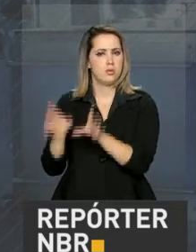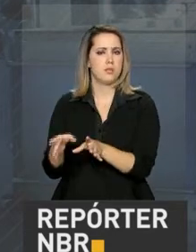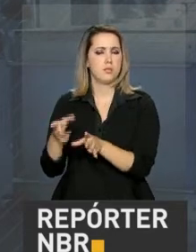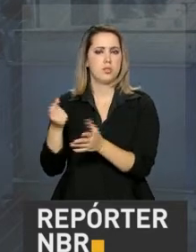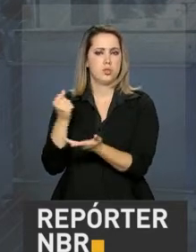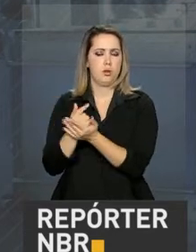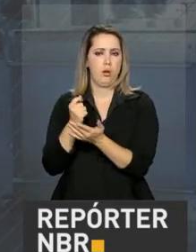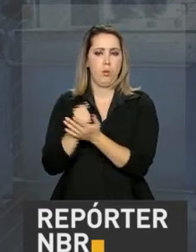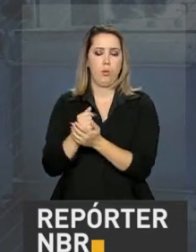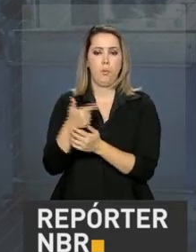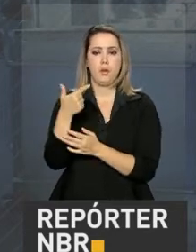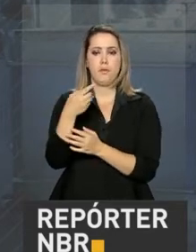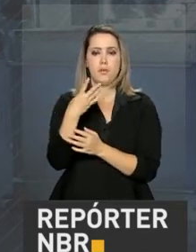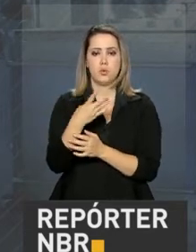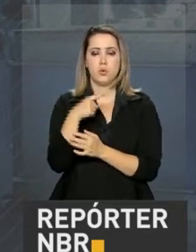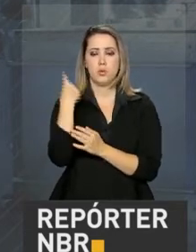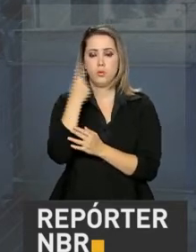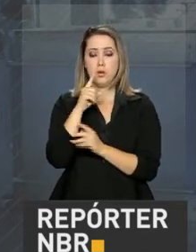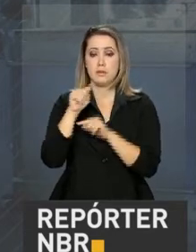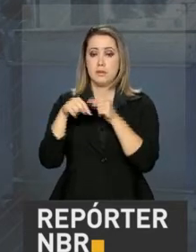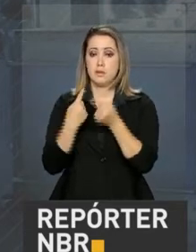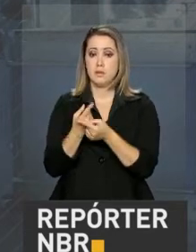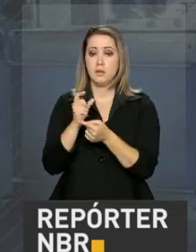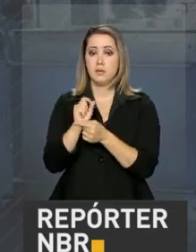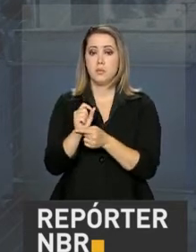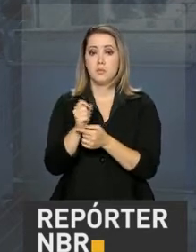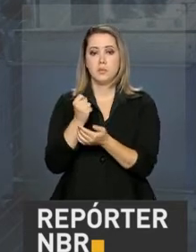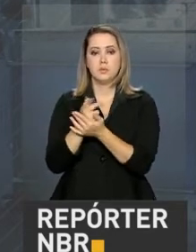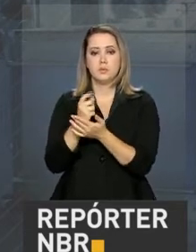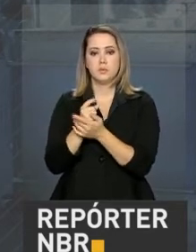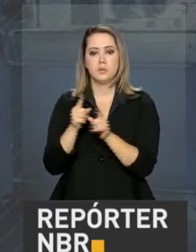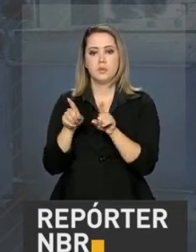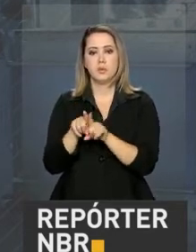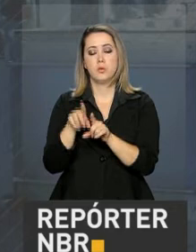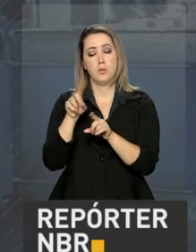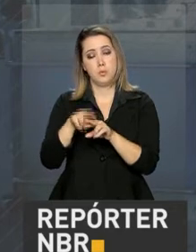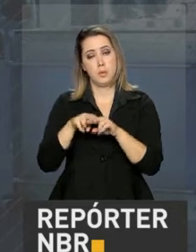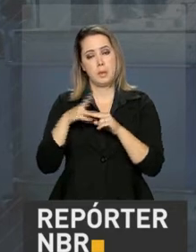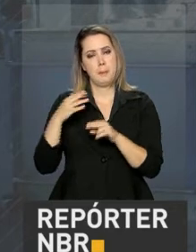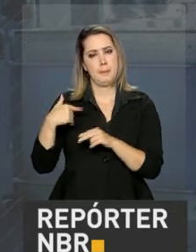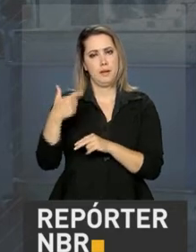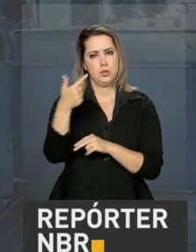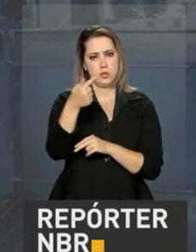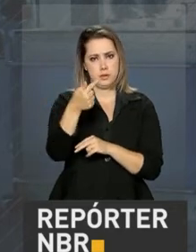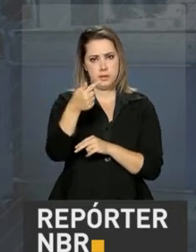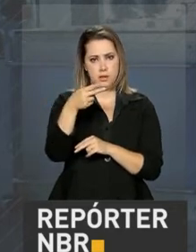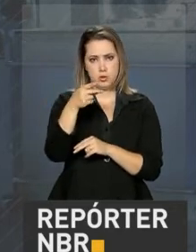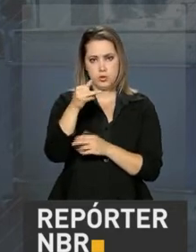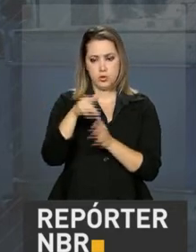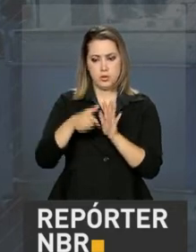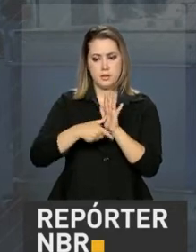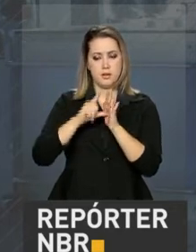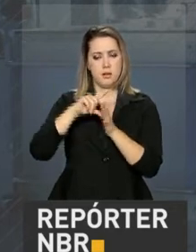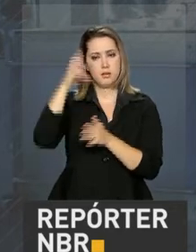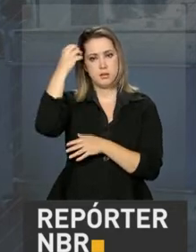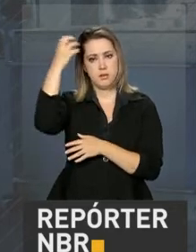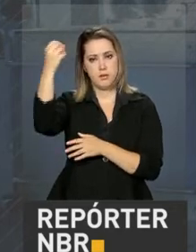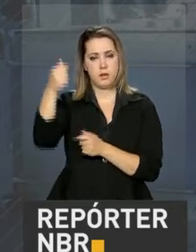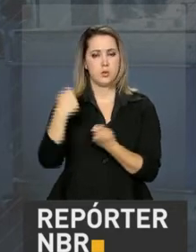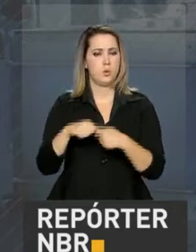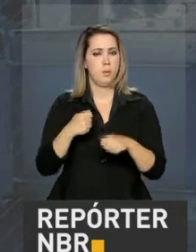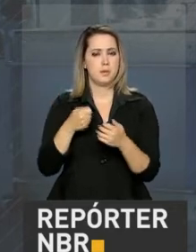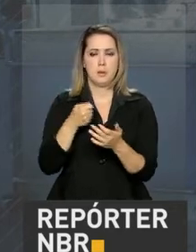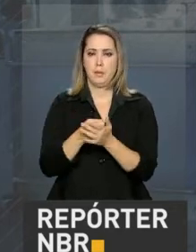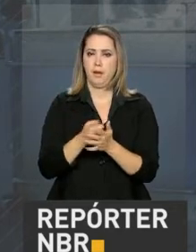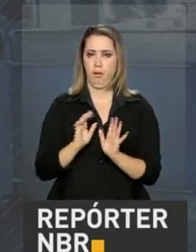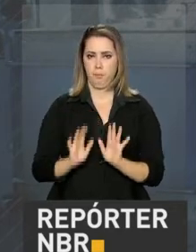depois do recebimento do comprovante da passagem. E desde que a compra tenha sido feita com mais de 7 dias de antecedência, não é preciso pagar